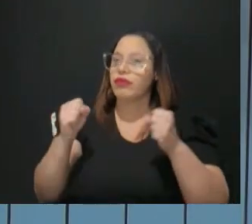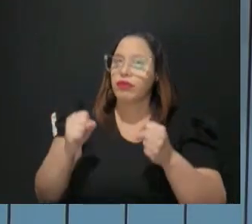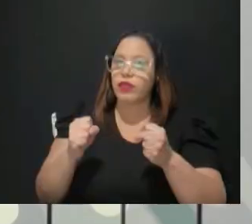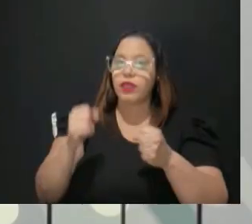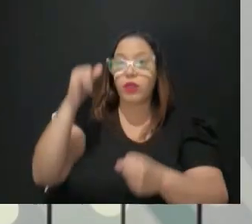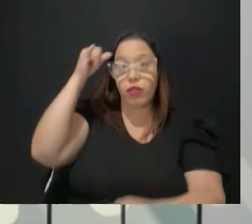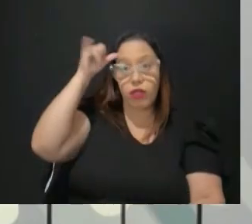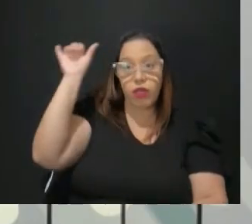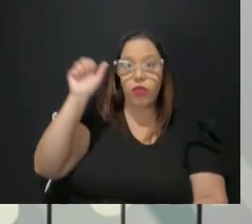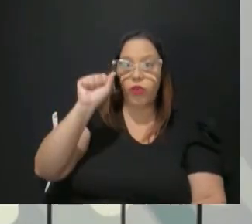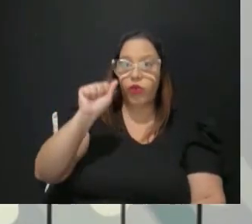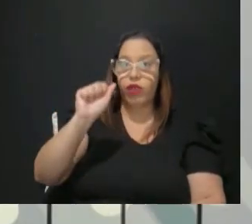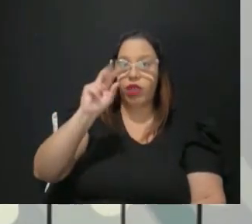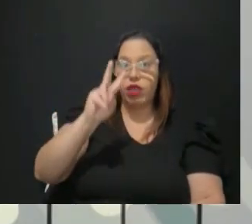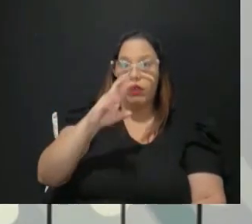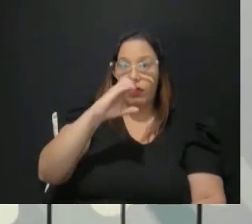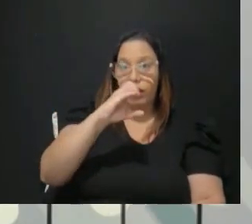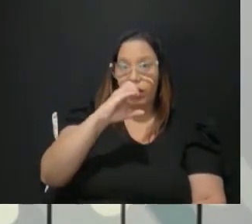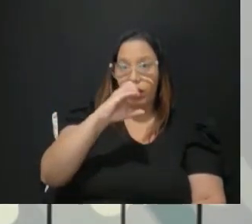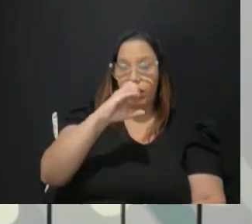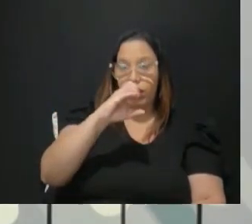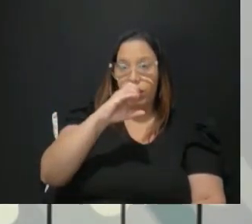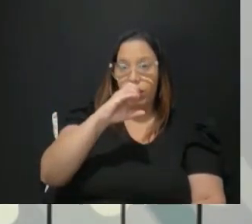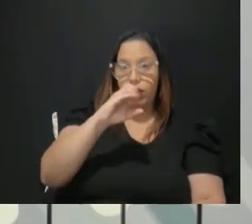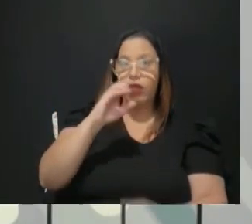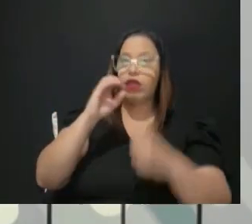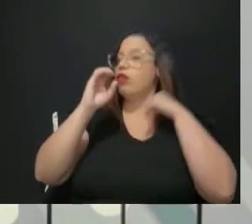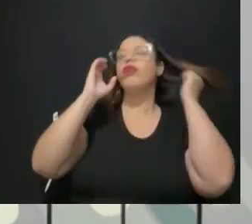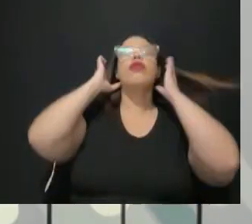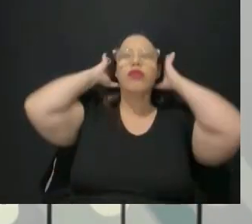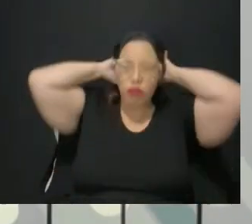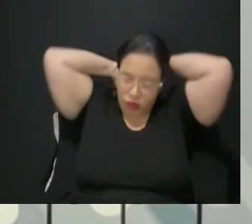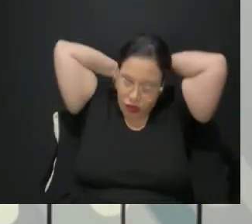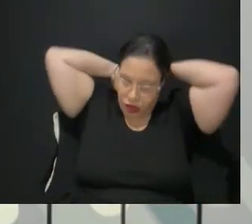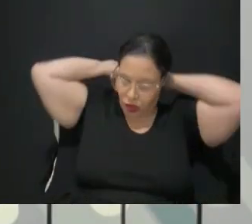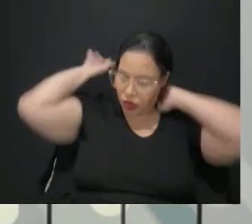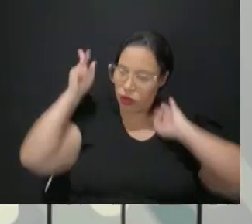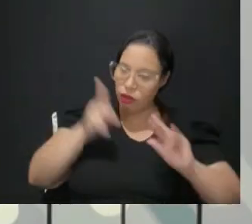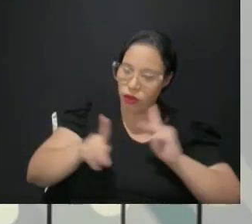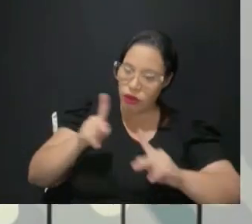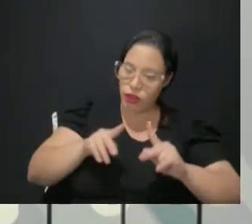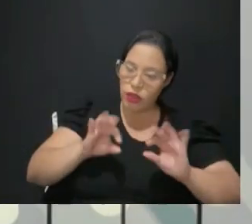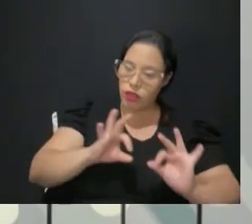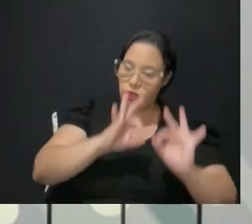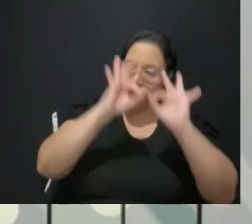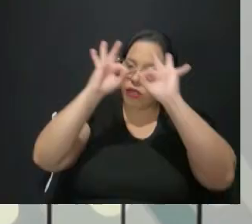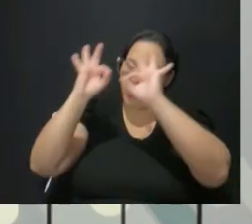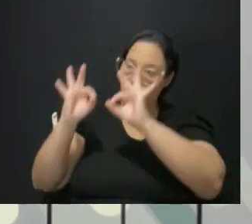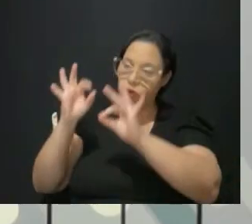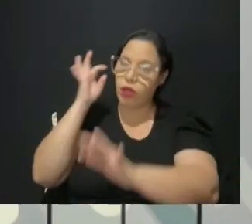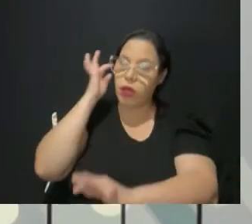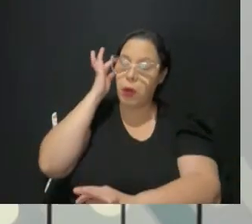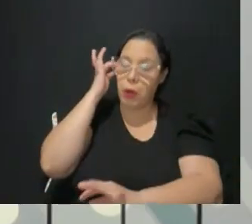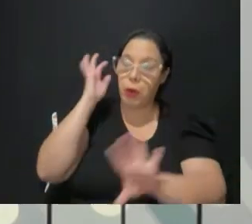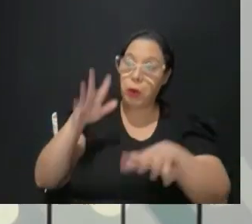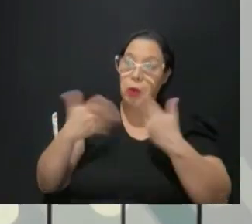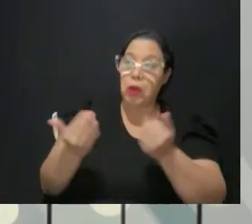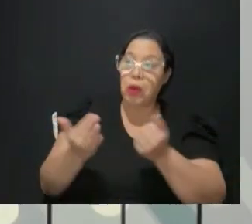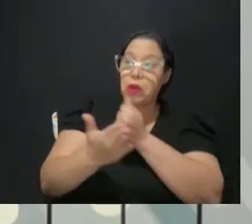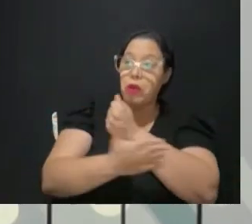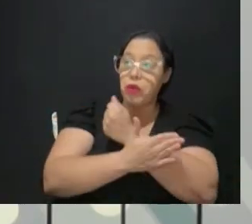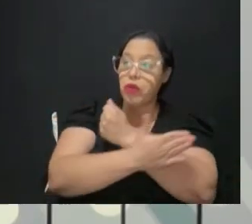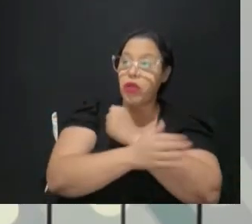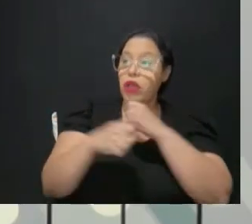pode prevenir o AVC? Eu acho importante a gente dar esse serviço aqui para a população que está acompanhando, né, o nosso quadro. Quais os